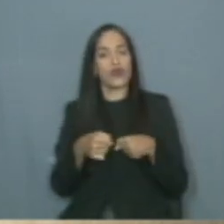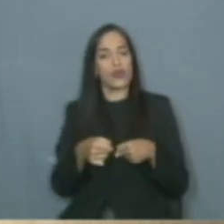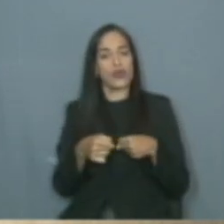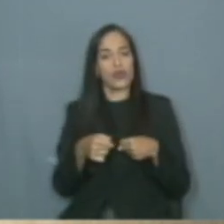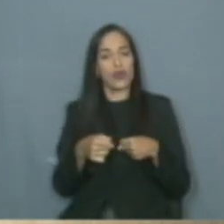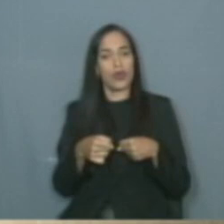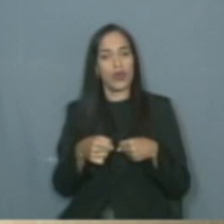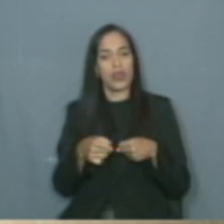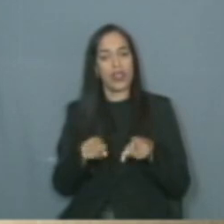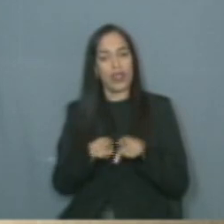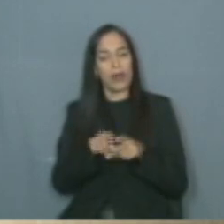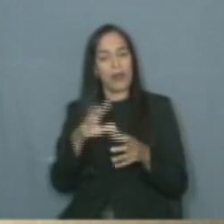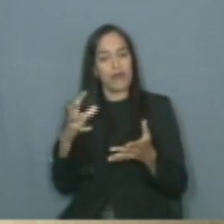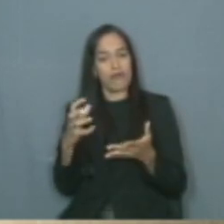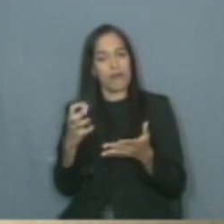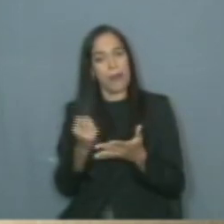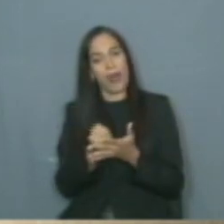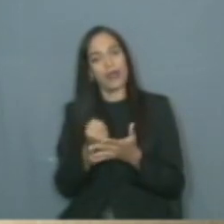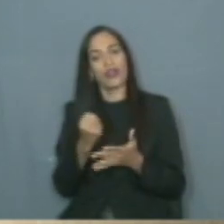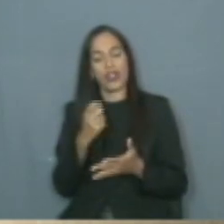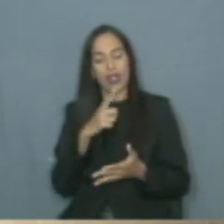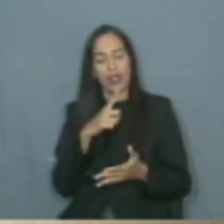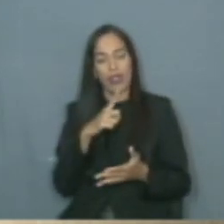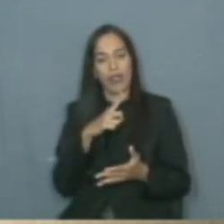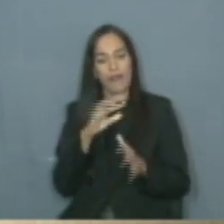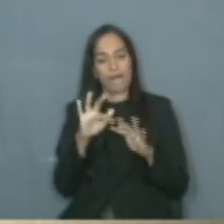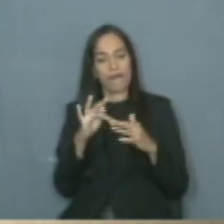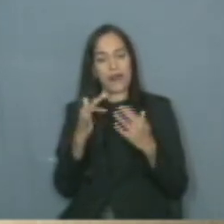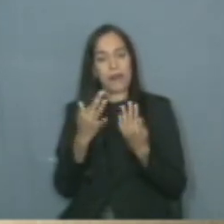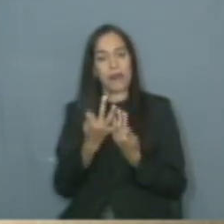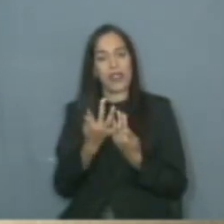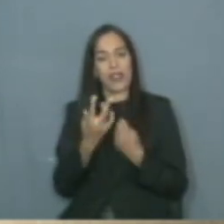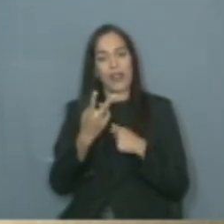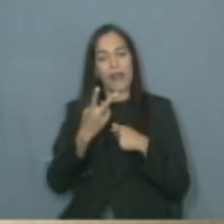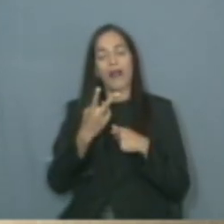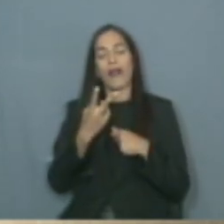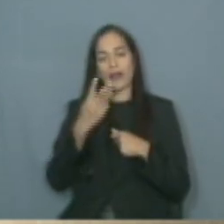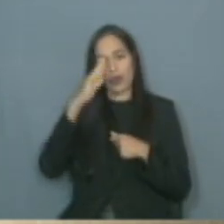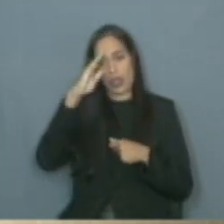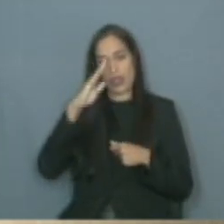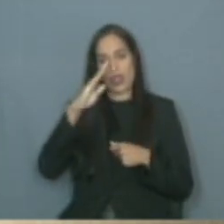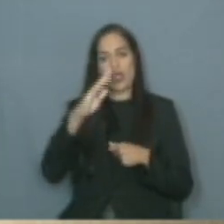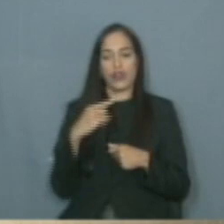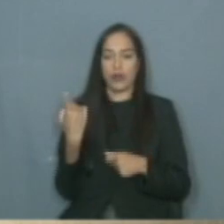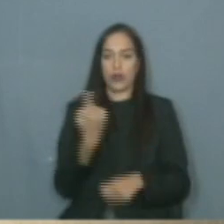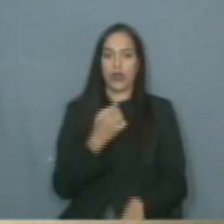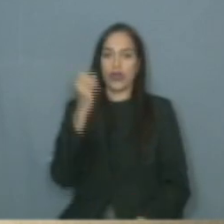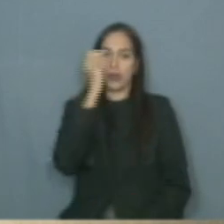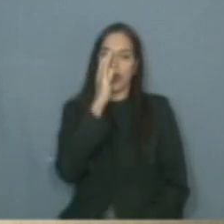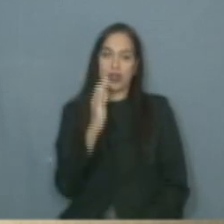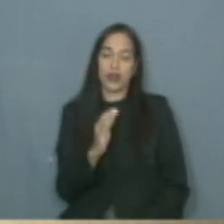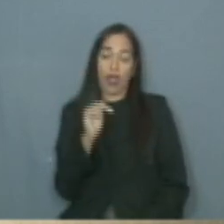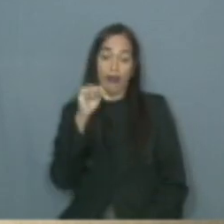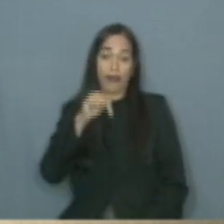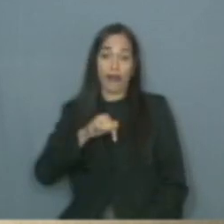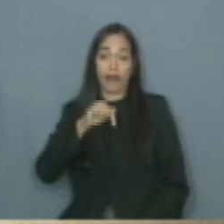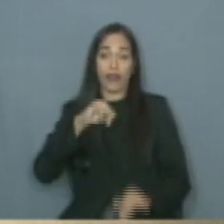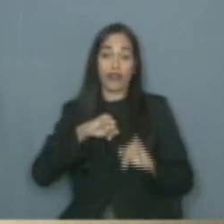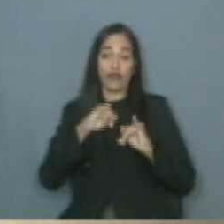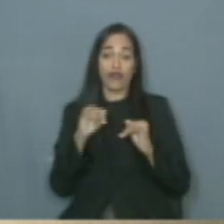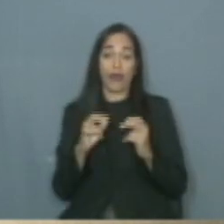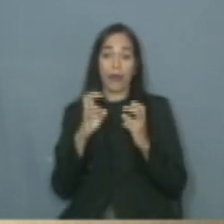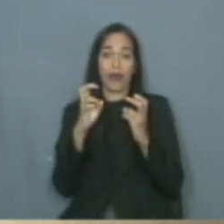do patriotismo que a família Verde Oliva tem para com a nossa nação. Inclusive aqui, Jaboatão dos Guararapes é